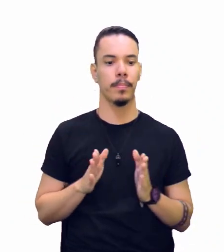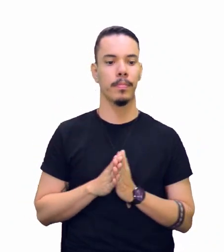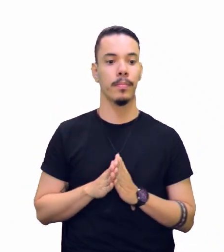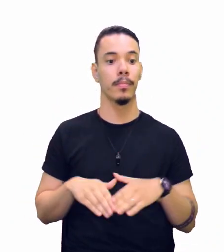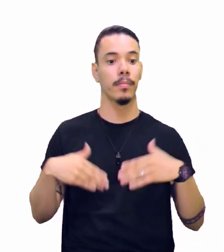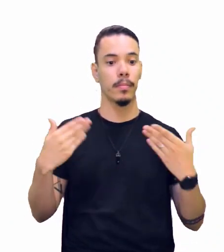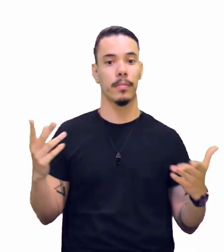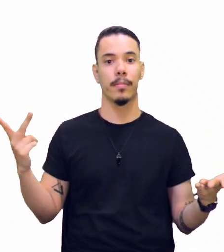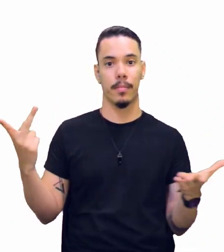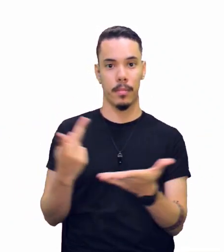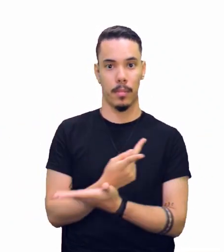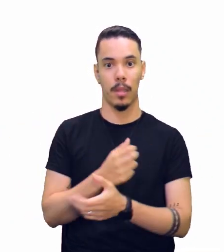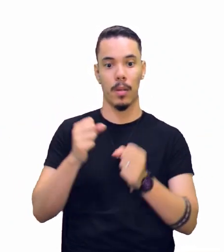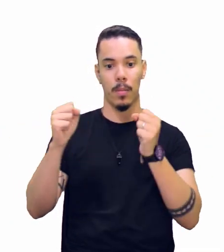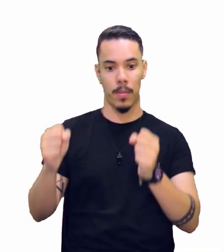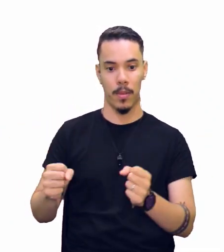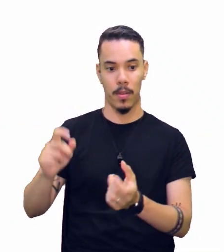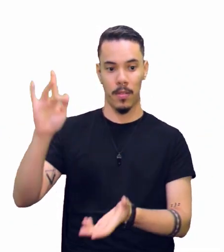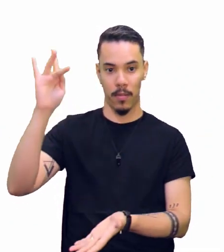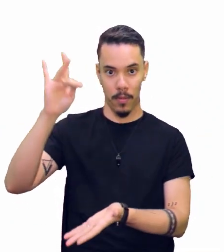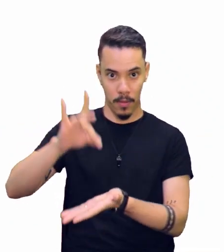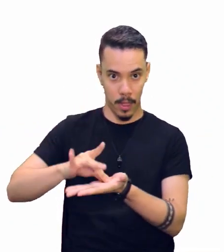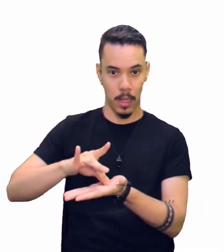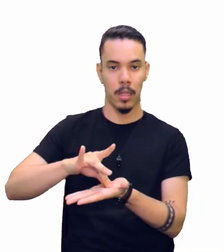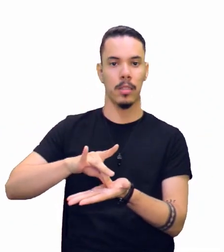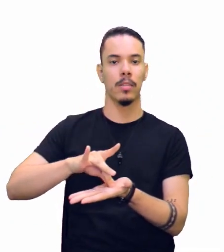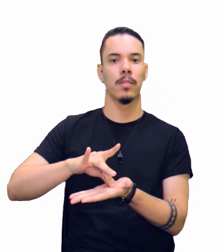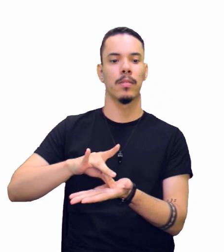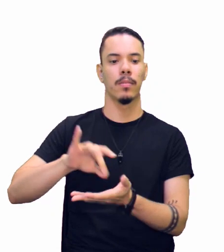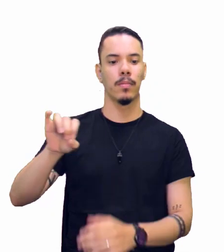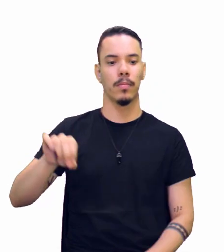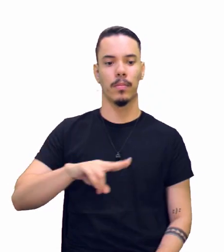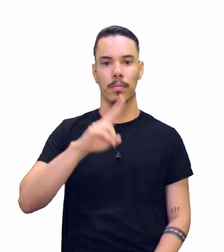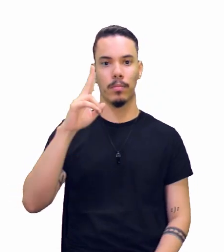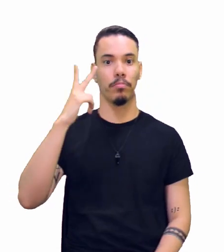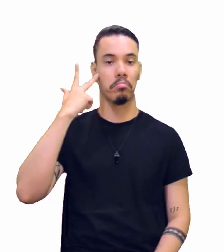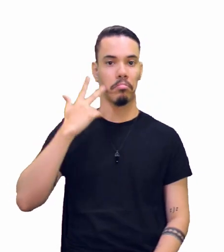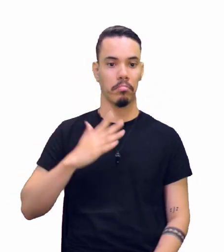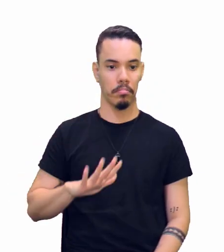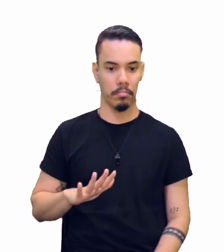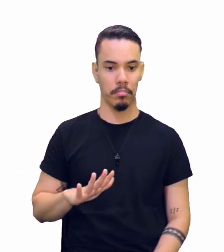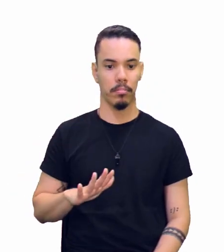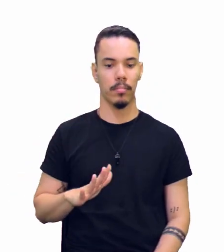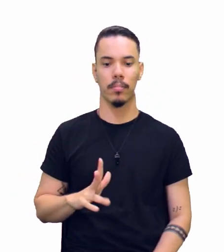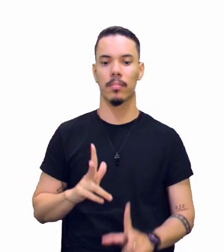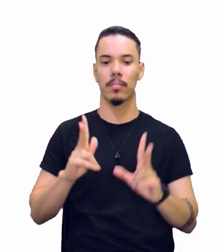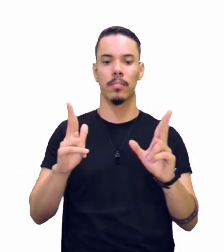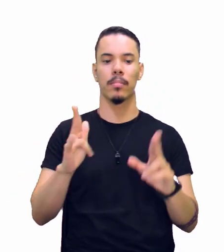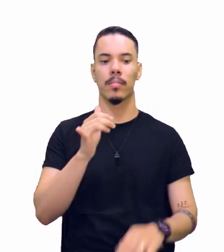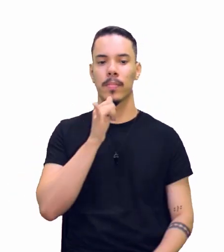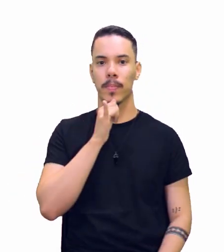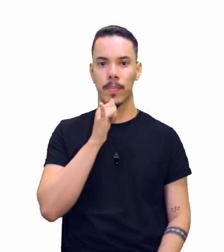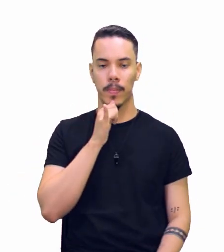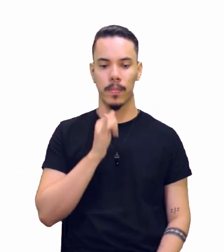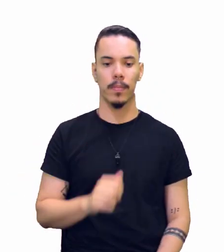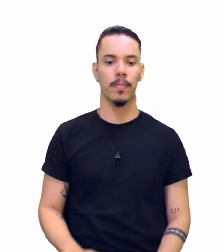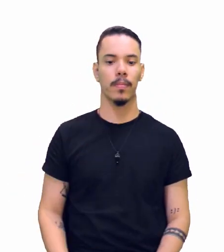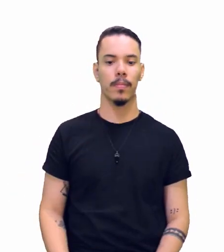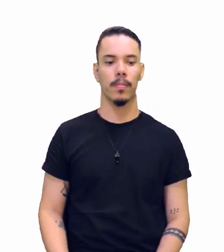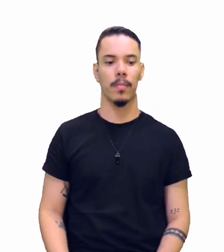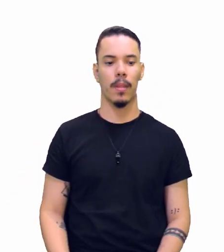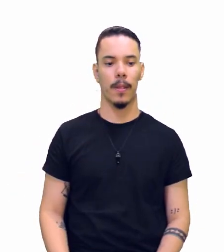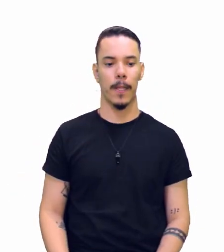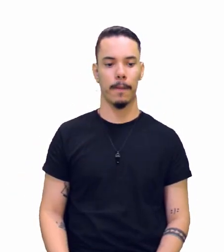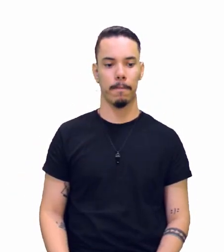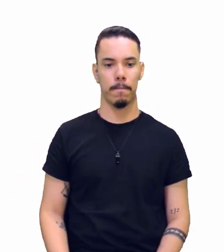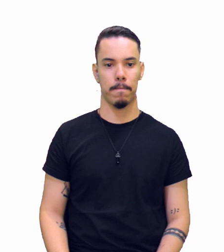esses fatos podem ser verdades científicas ou naturais, como, abre aspas, if you